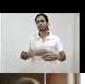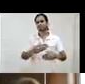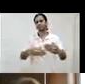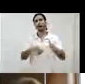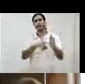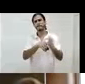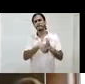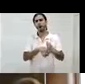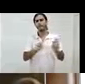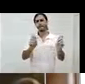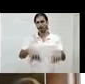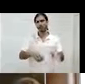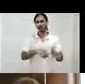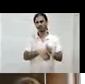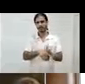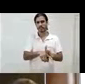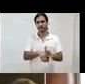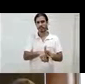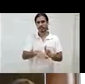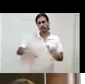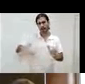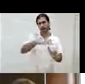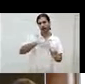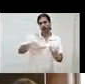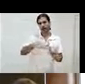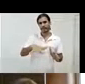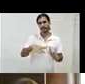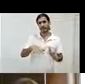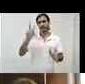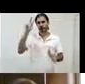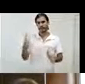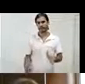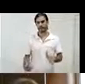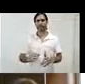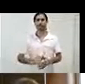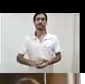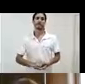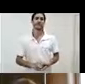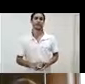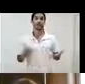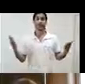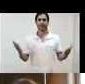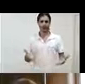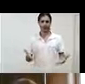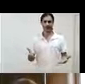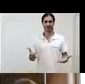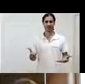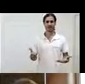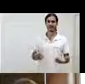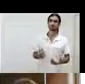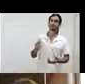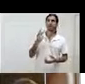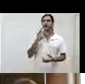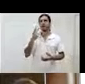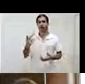claro que a gente não ficaria hoje, por exemplo, diria que a cartografia é